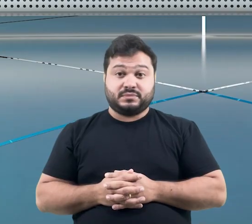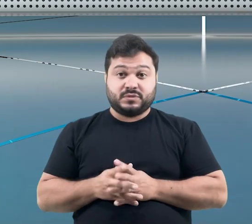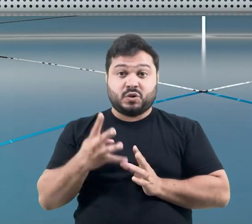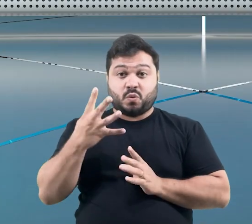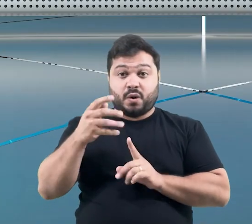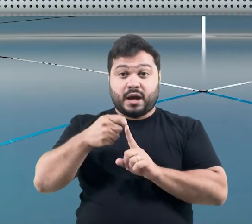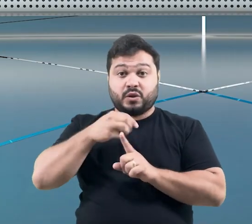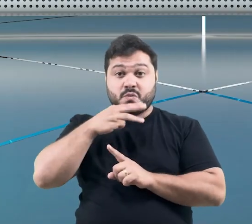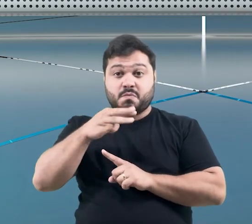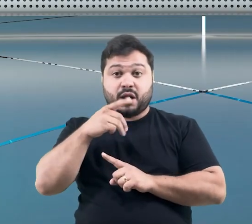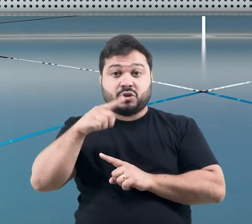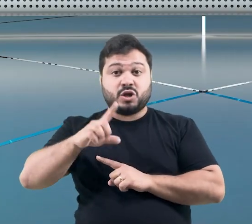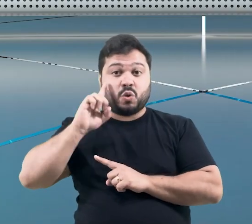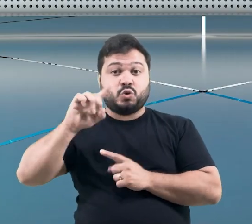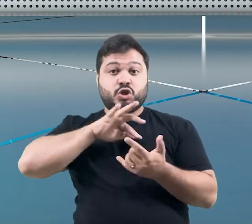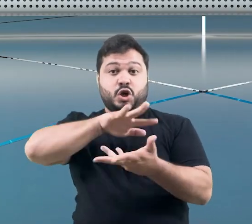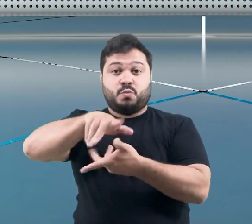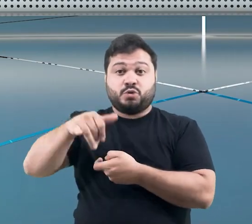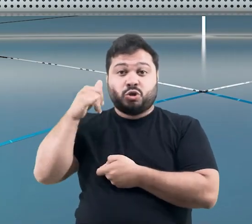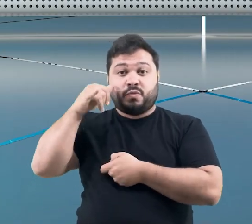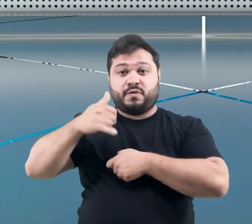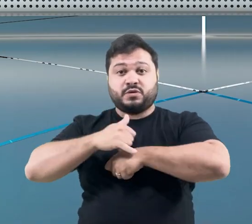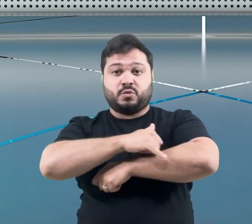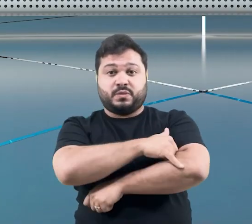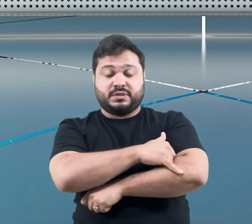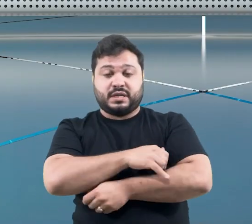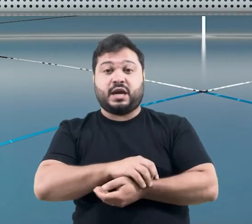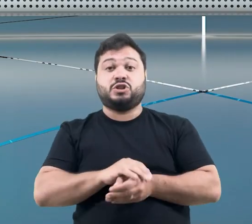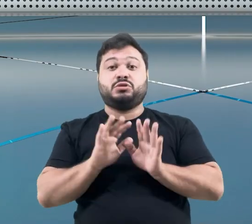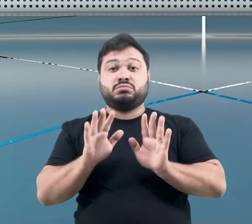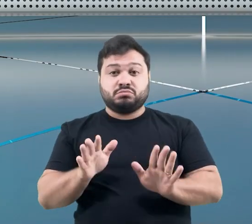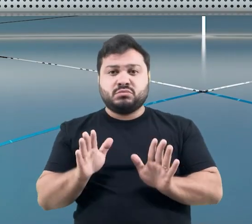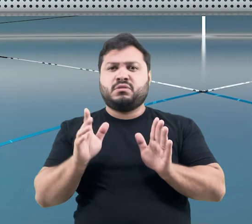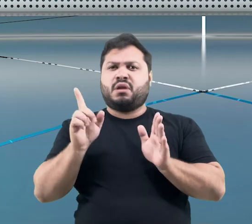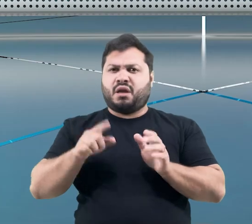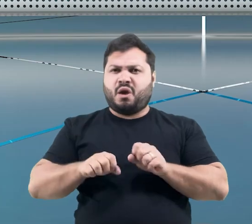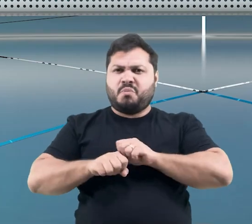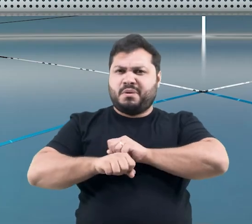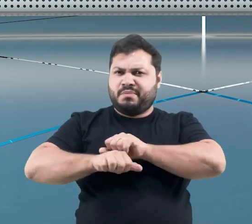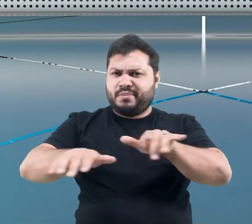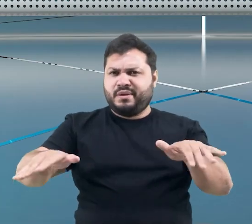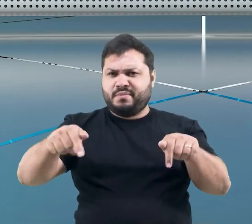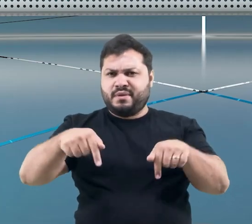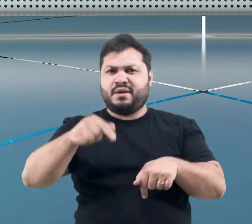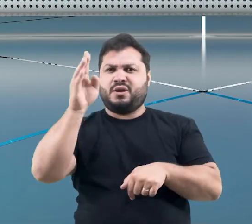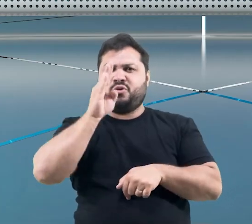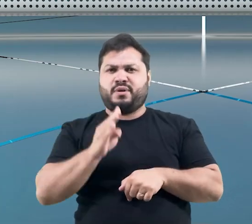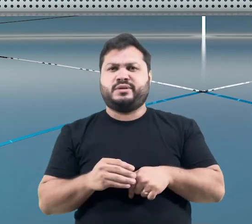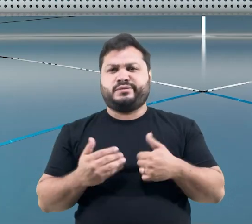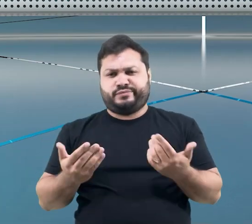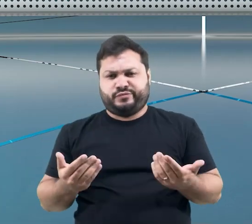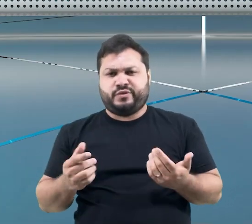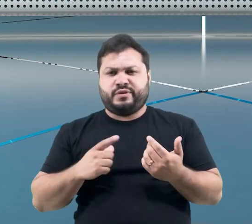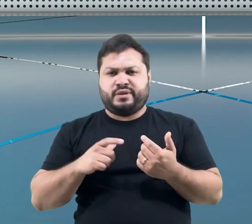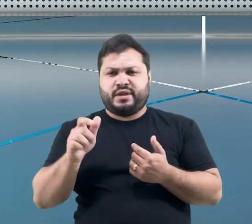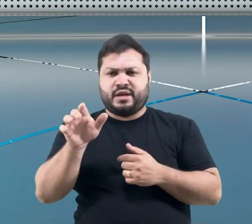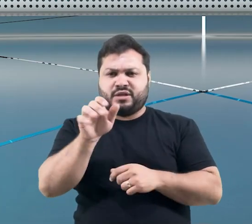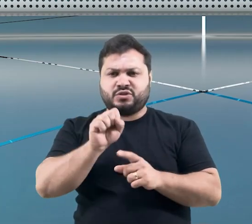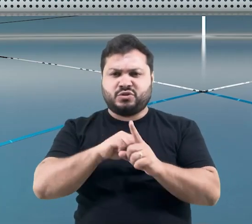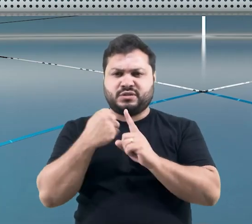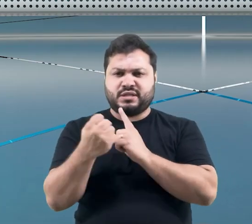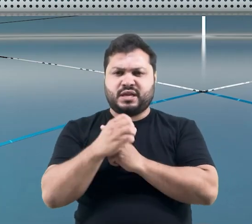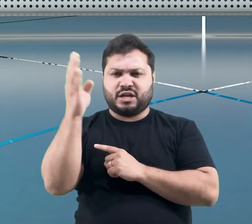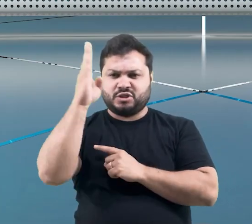O 4 de março marca o Dia Mundial da Prevenção à Obesidade, já considerado uma epidemia no Brasil. Afinal, segundo a